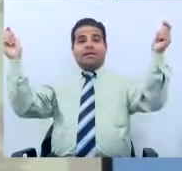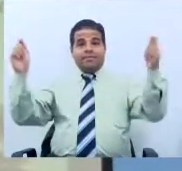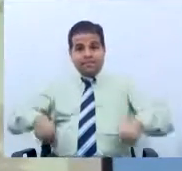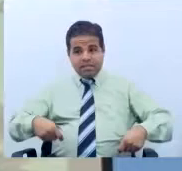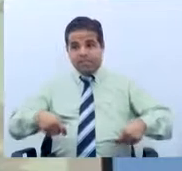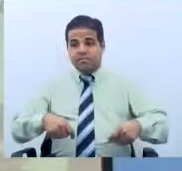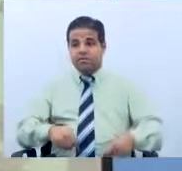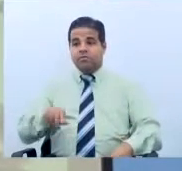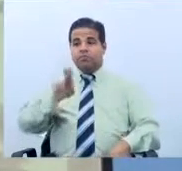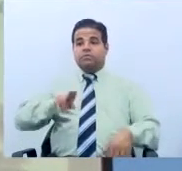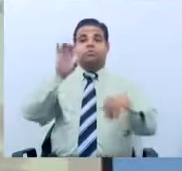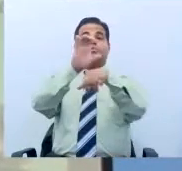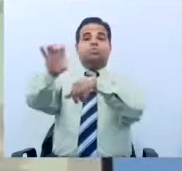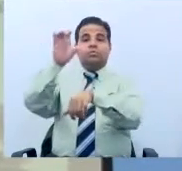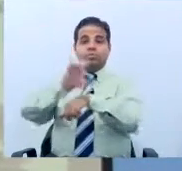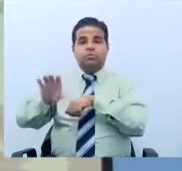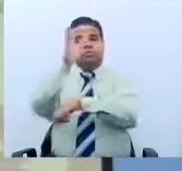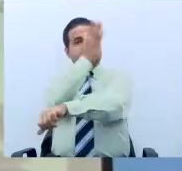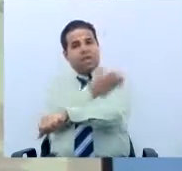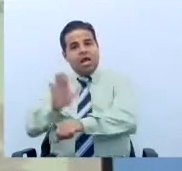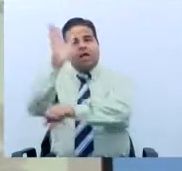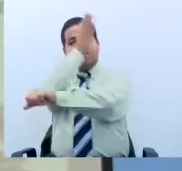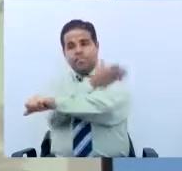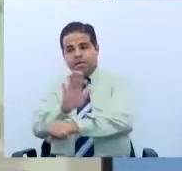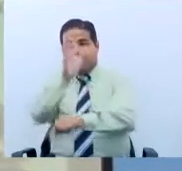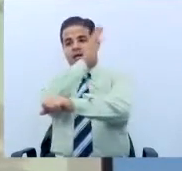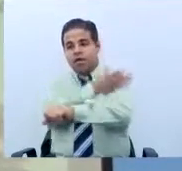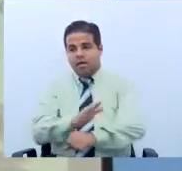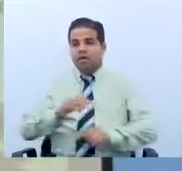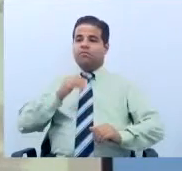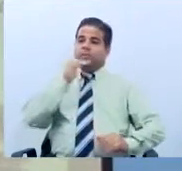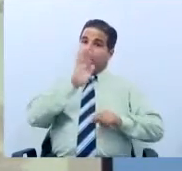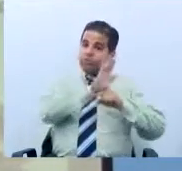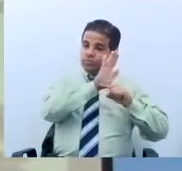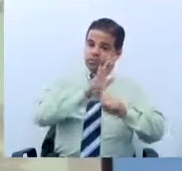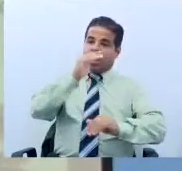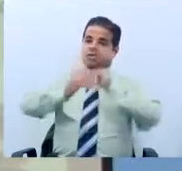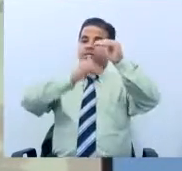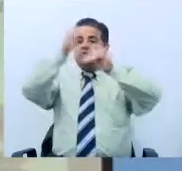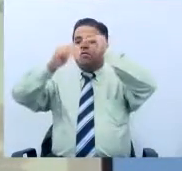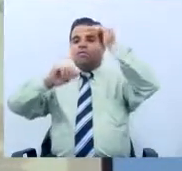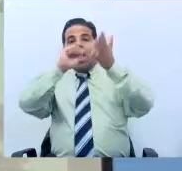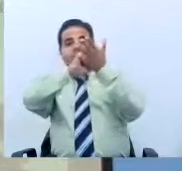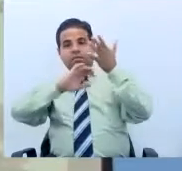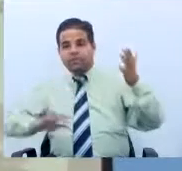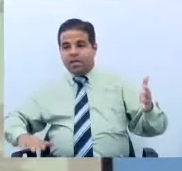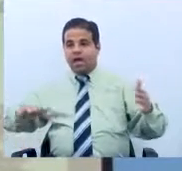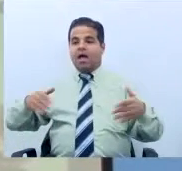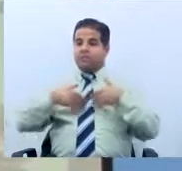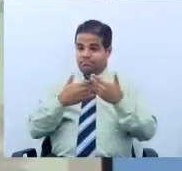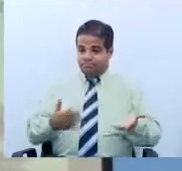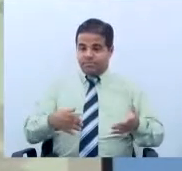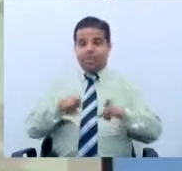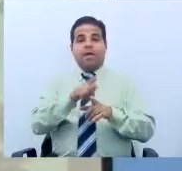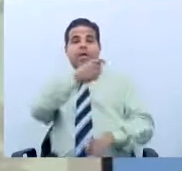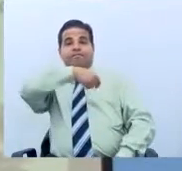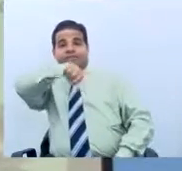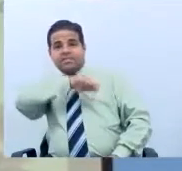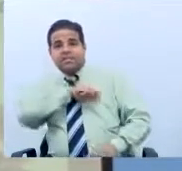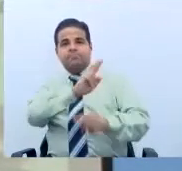Capacitação através de cursos e treinamentos para que desenvolvam suas atividades. Fiscalização